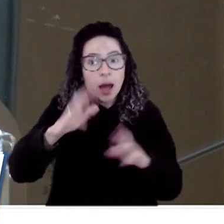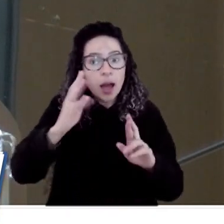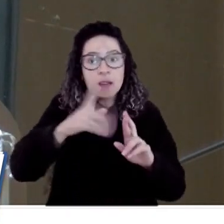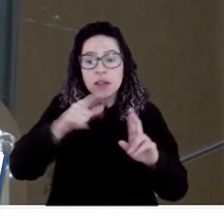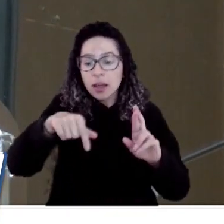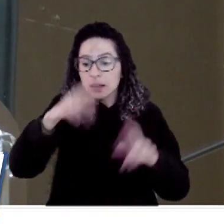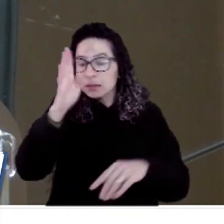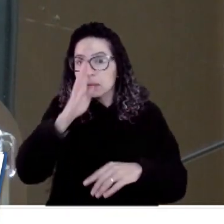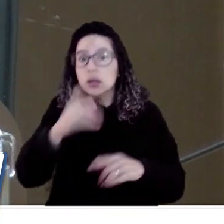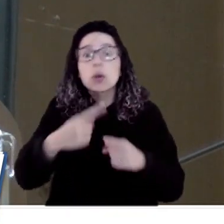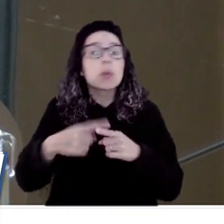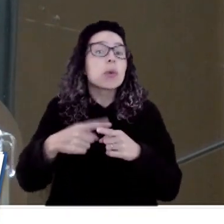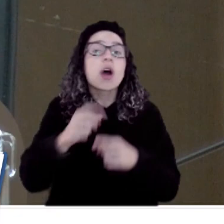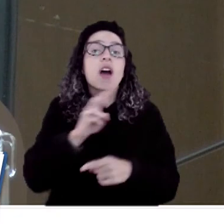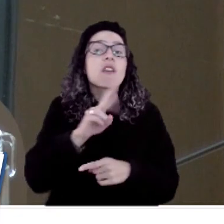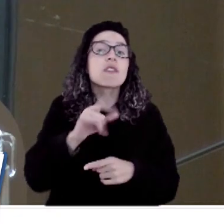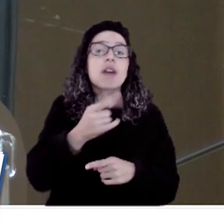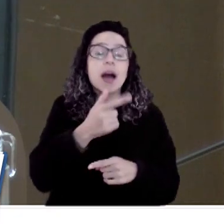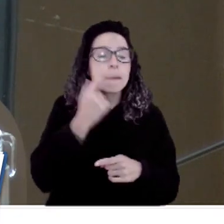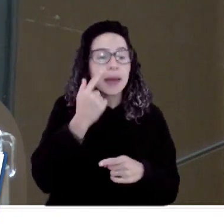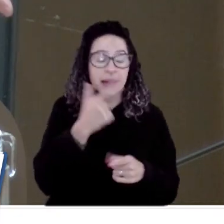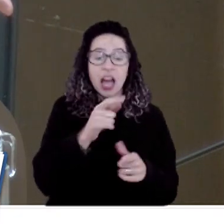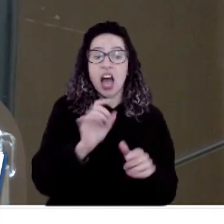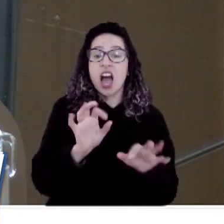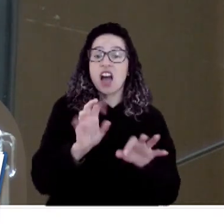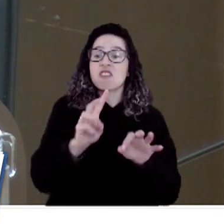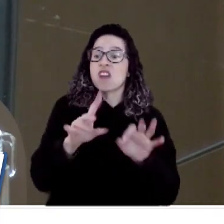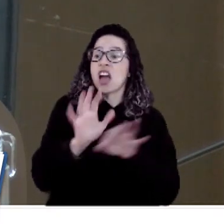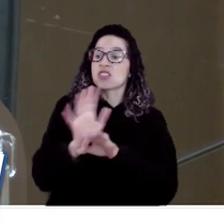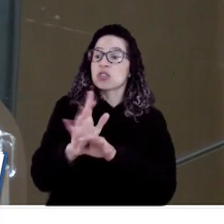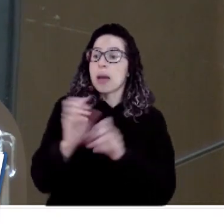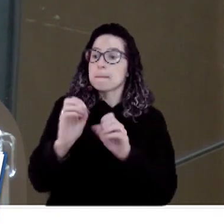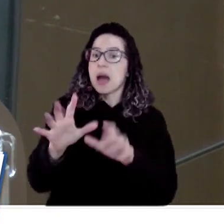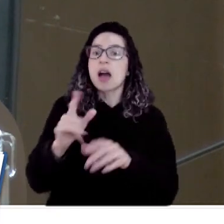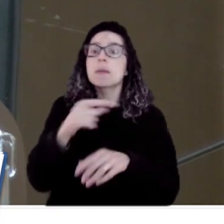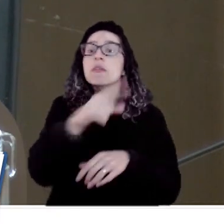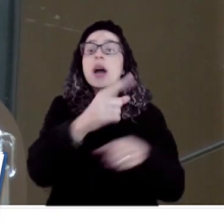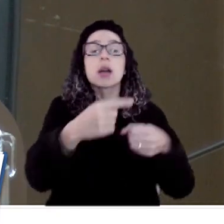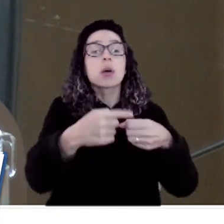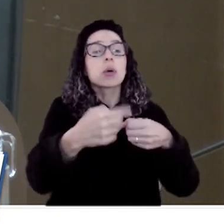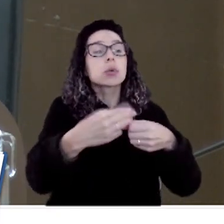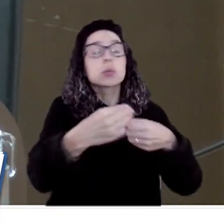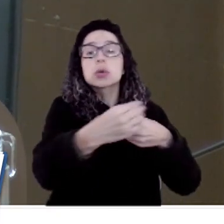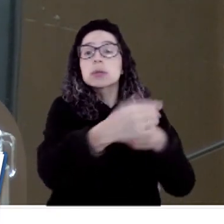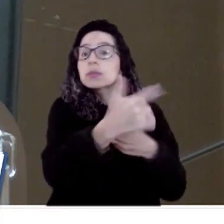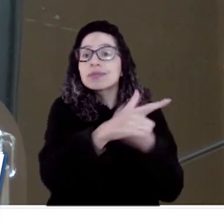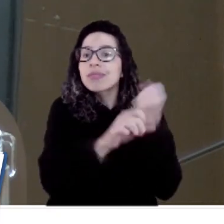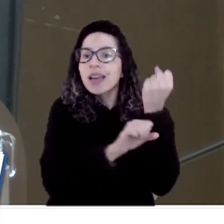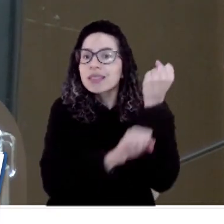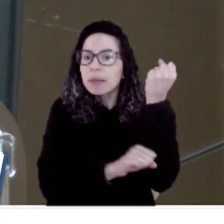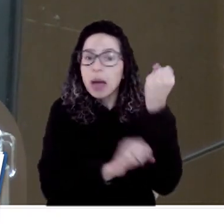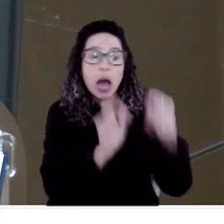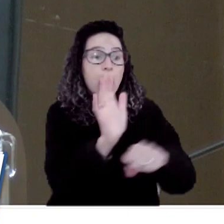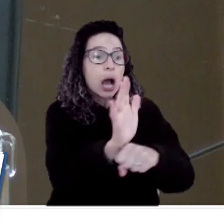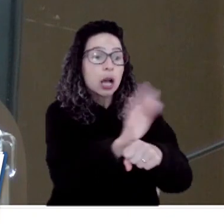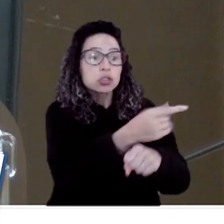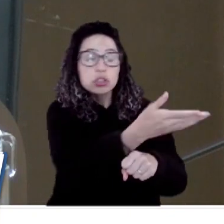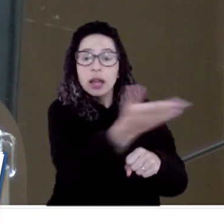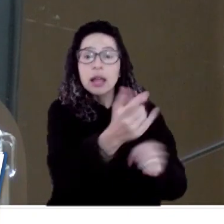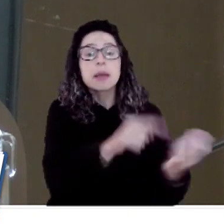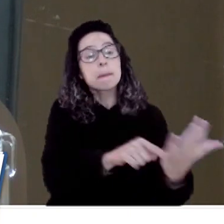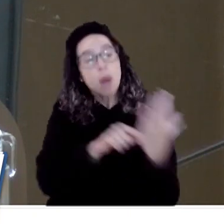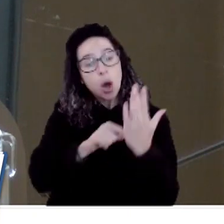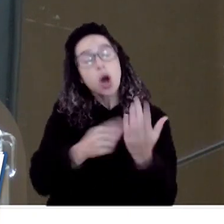que ele não pega a mágica que ele quer fazer e pega os municípios que não têm Sabesp e faz a mágica lá e mostra para a gente que